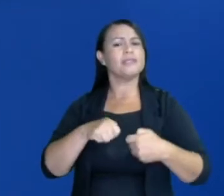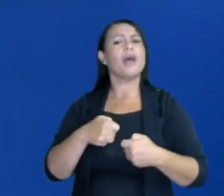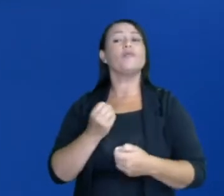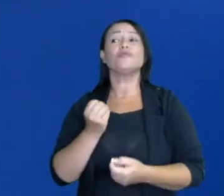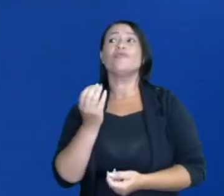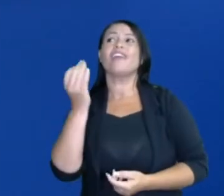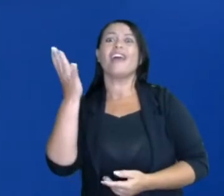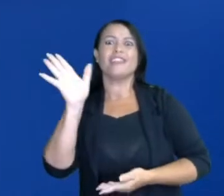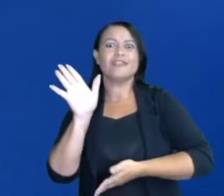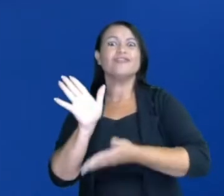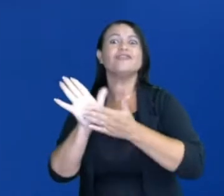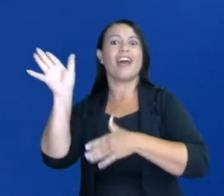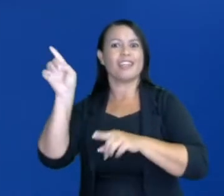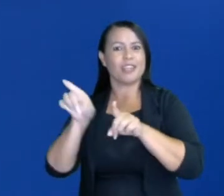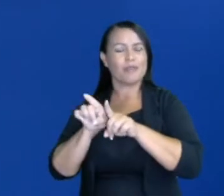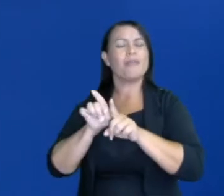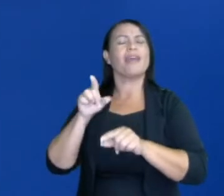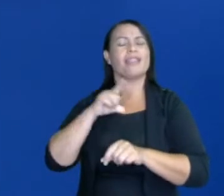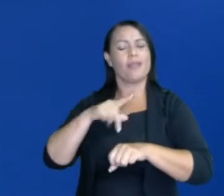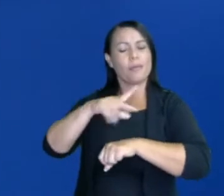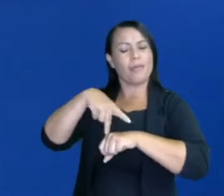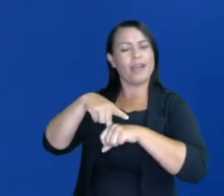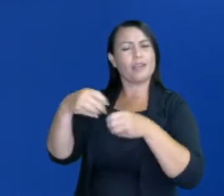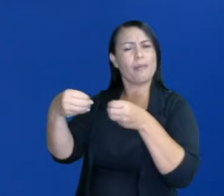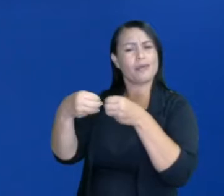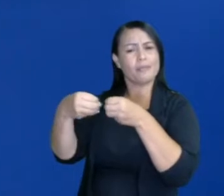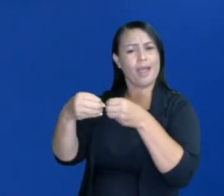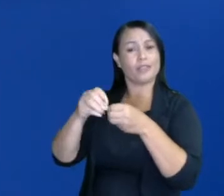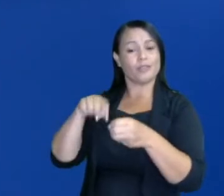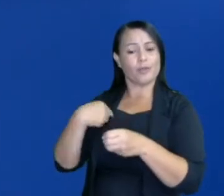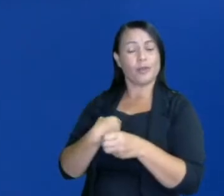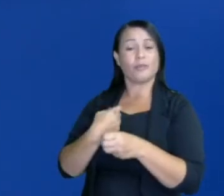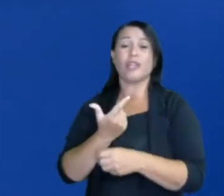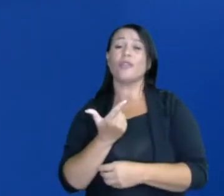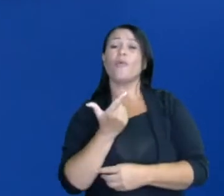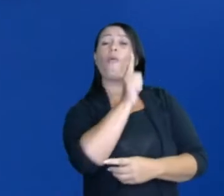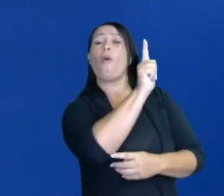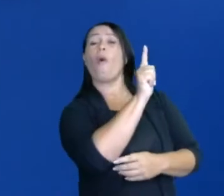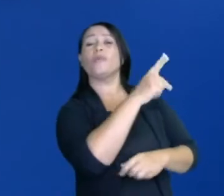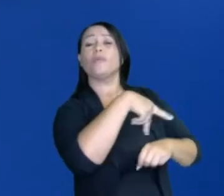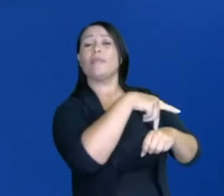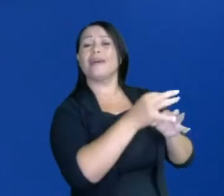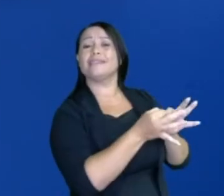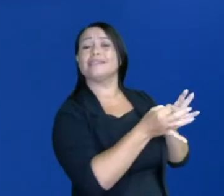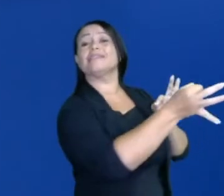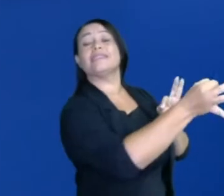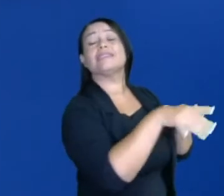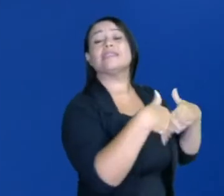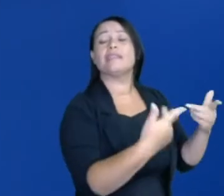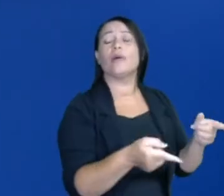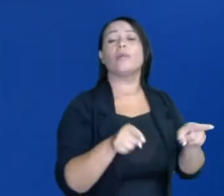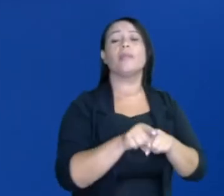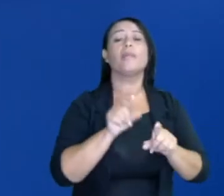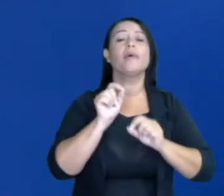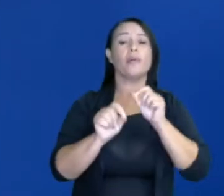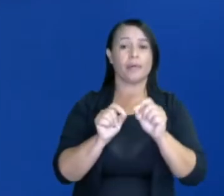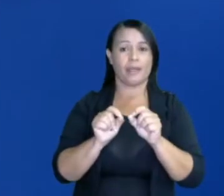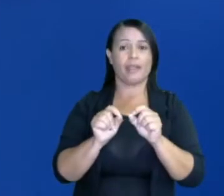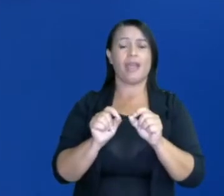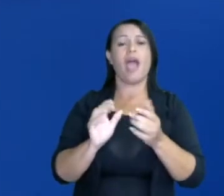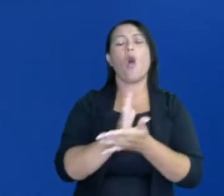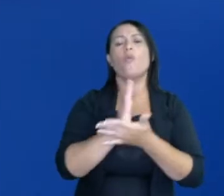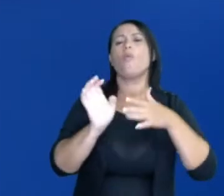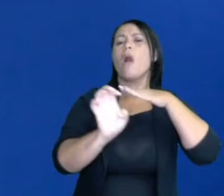viajar, é muito mais fácil a gente viajar para um país que está mais perto da gente do que para um país no continente europeu. Além disso,